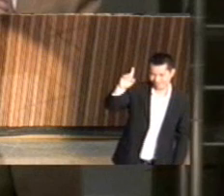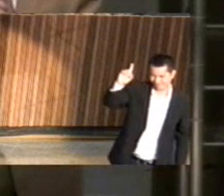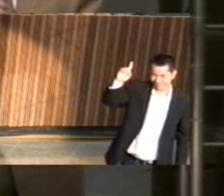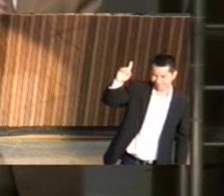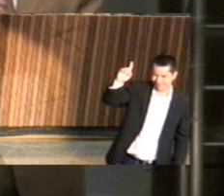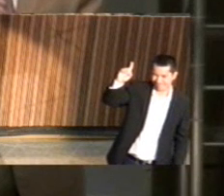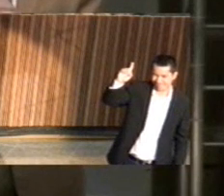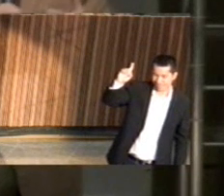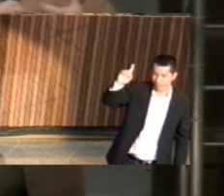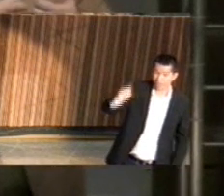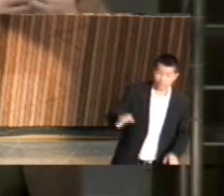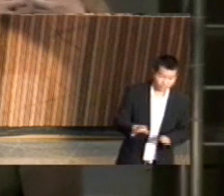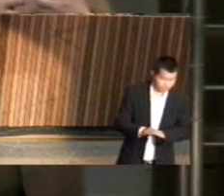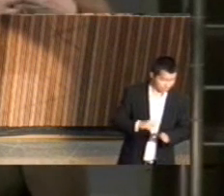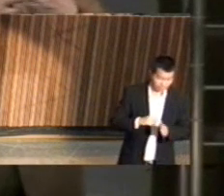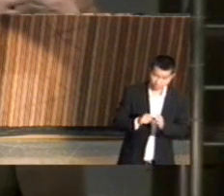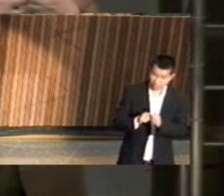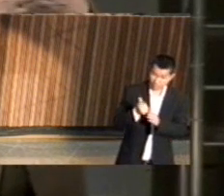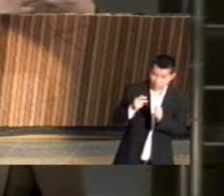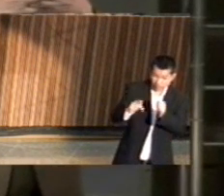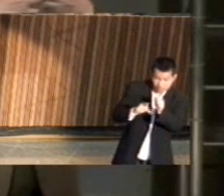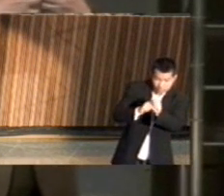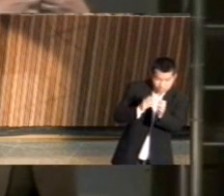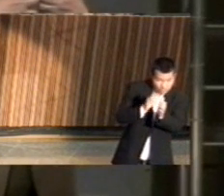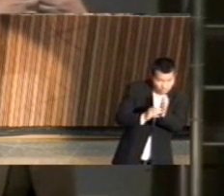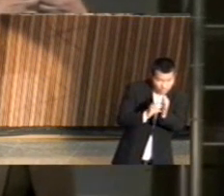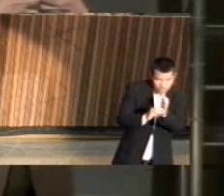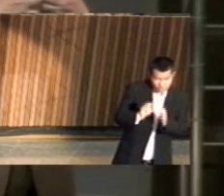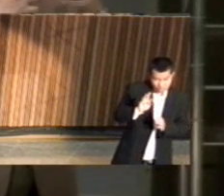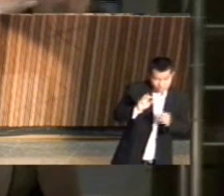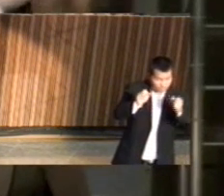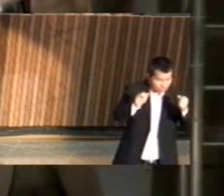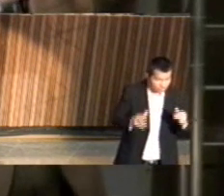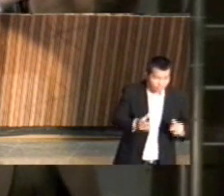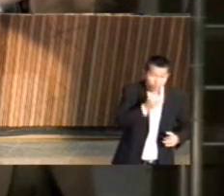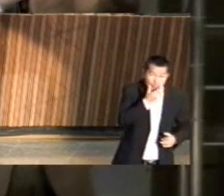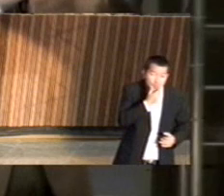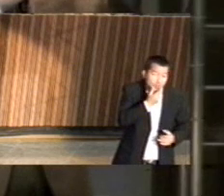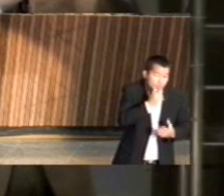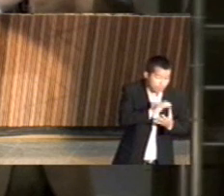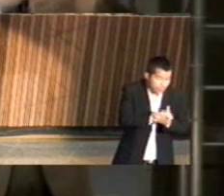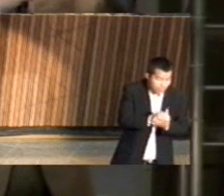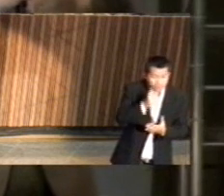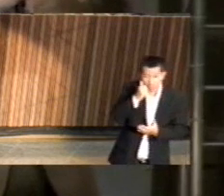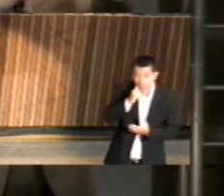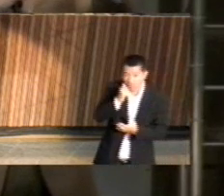da família aquele, para poder convidar o outro. Pelo amor de Deus!